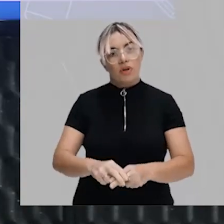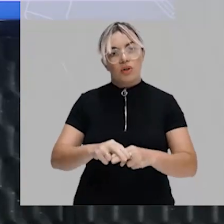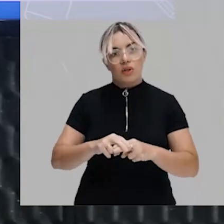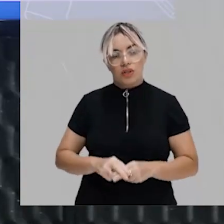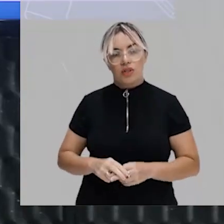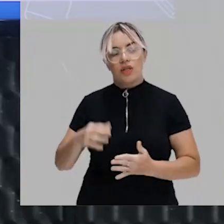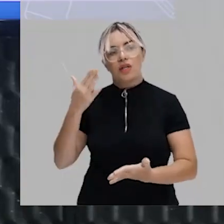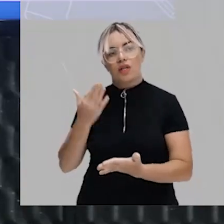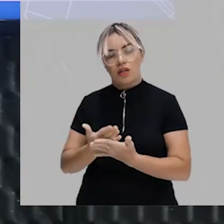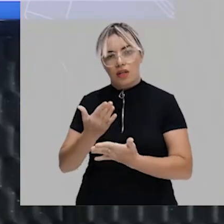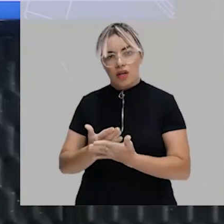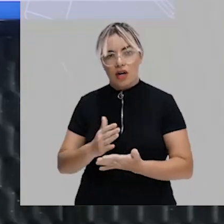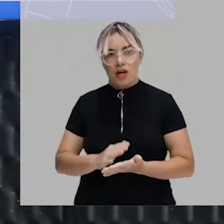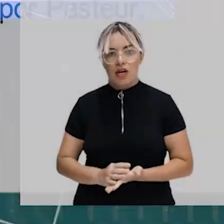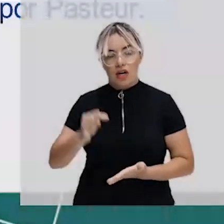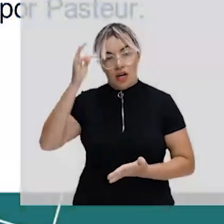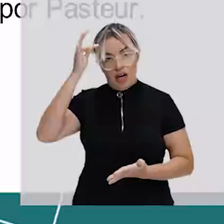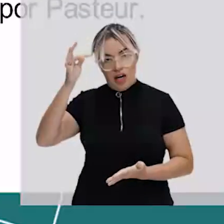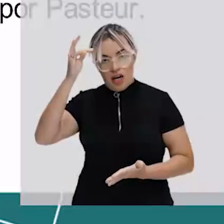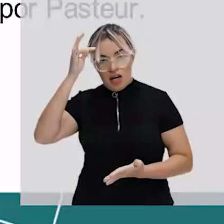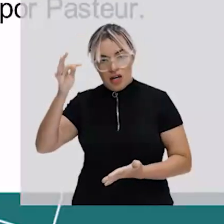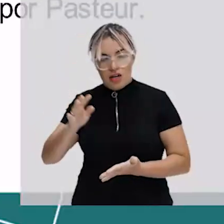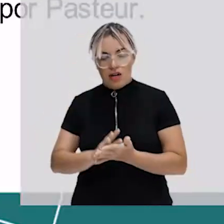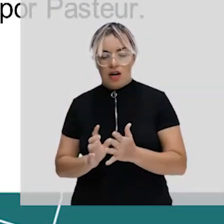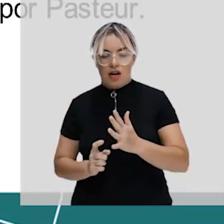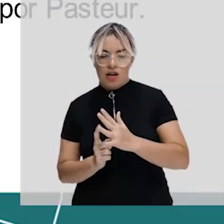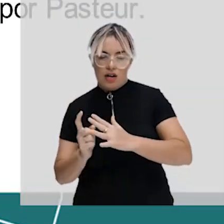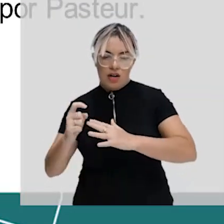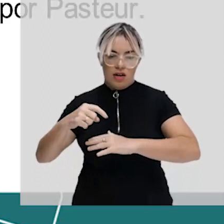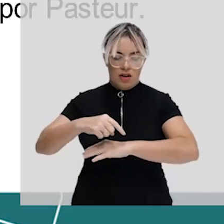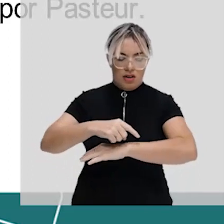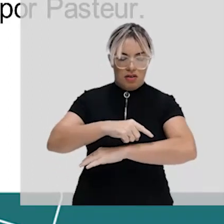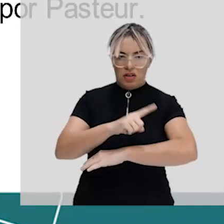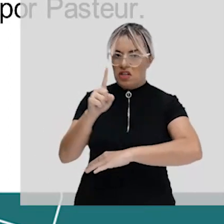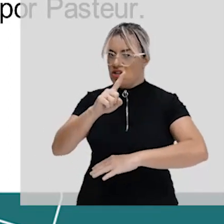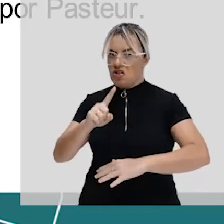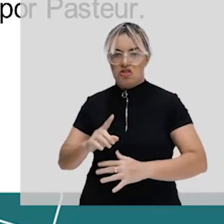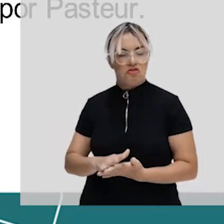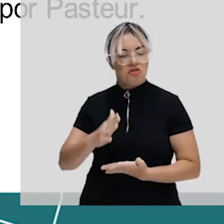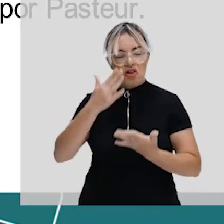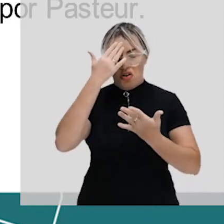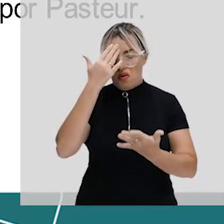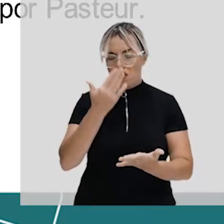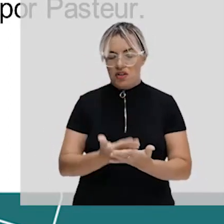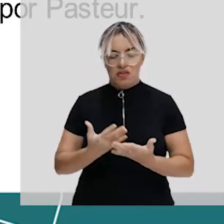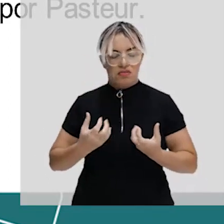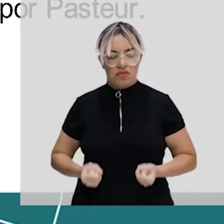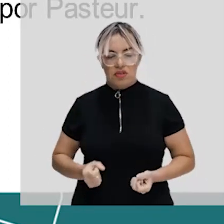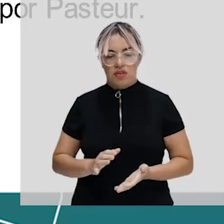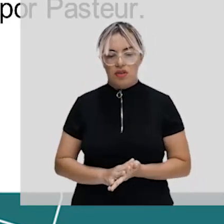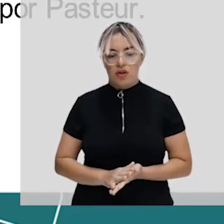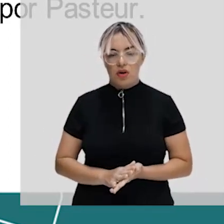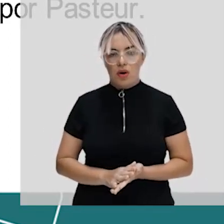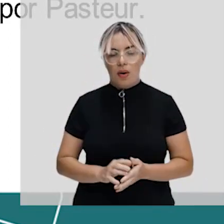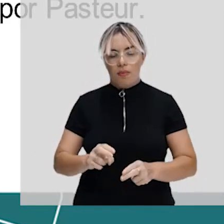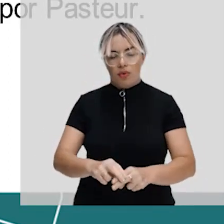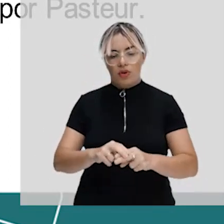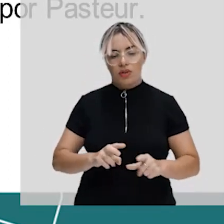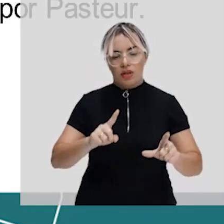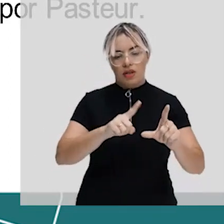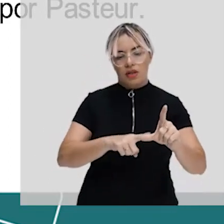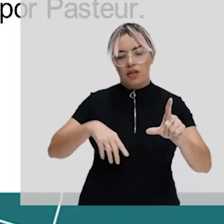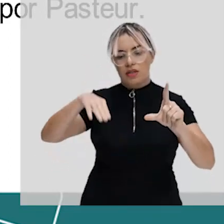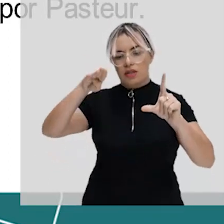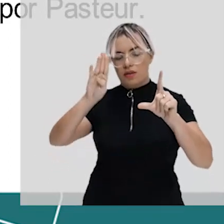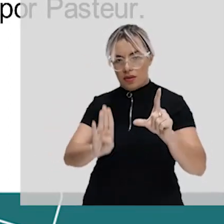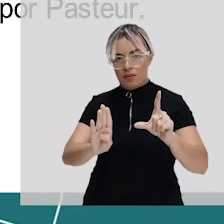como vocês podem ver, a alternativa que a gente marca vai ser a letra B, pela sequência com que apareceram aqui os sinais de